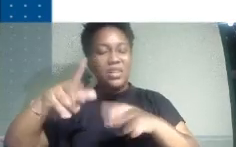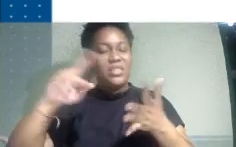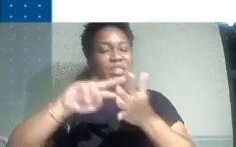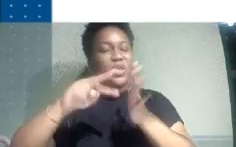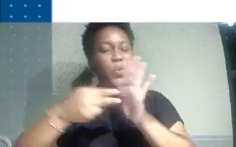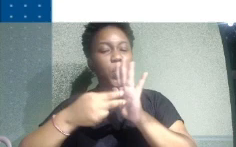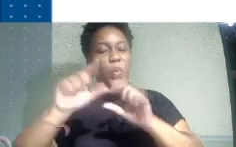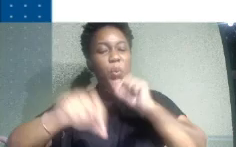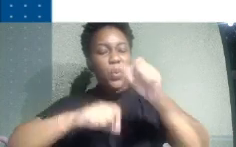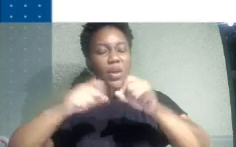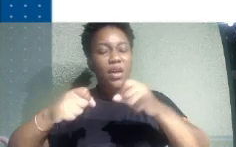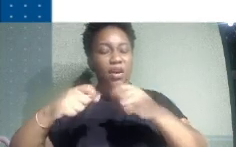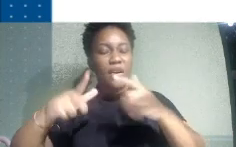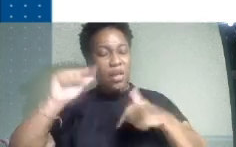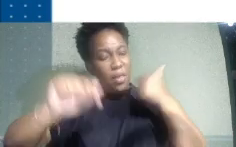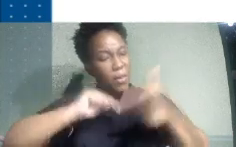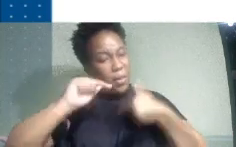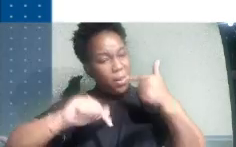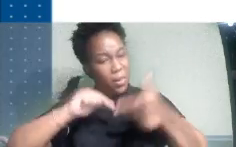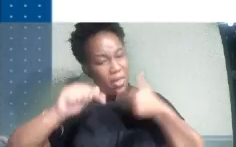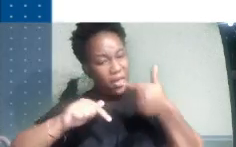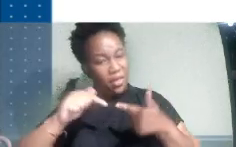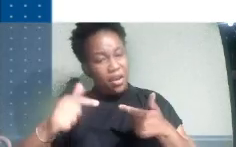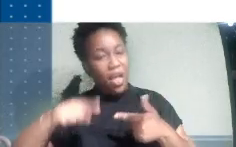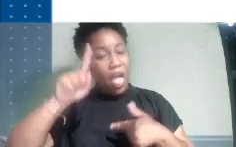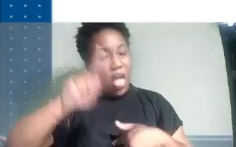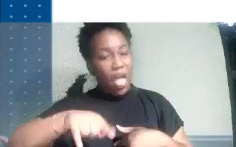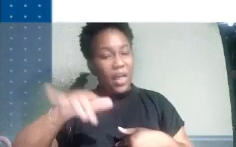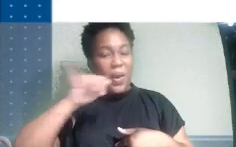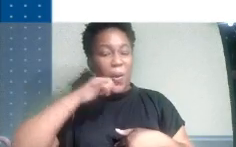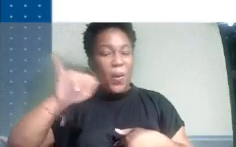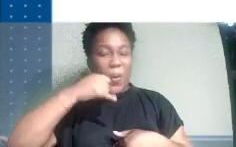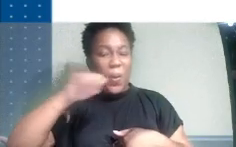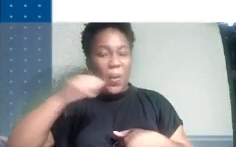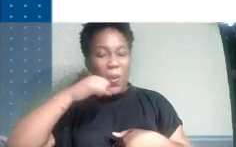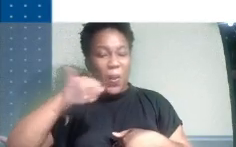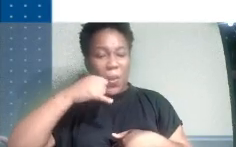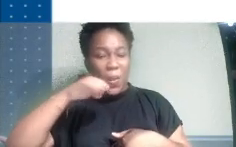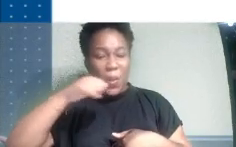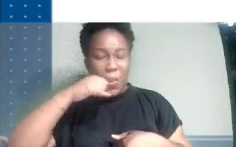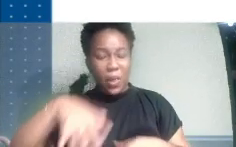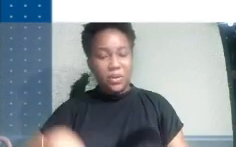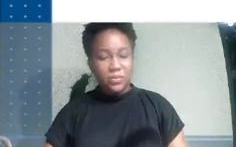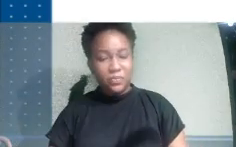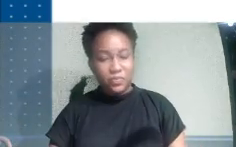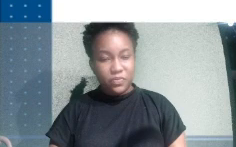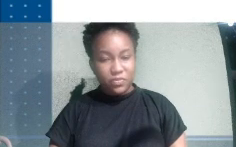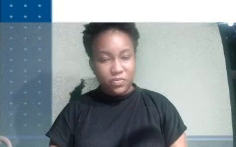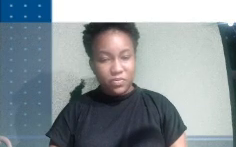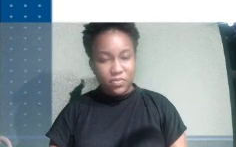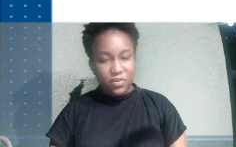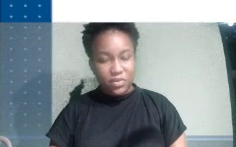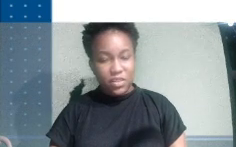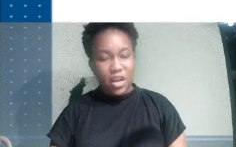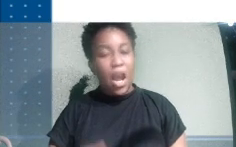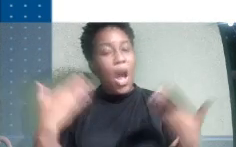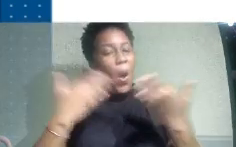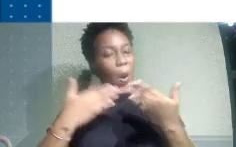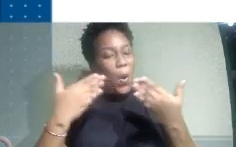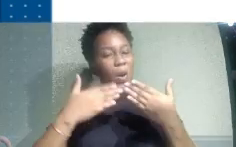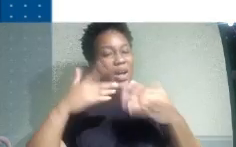algo, que está realizando trabalho, a gente pode definir como energia. Além disso, Quando a gente trabalha com energia